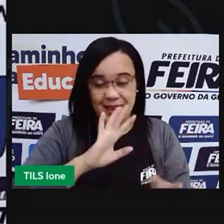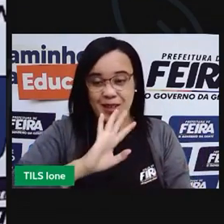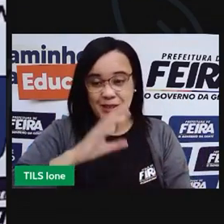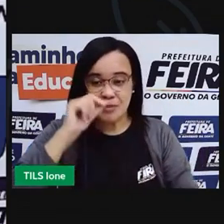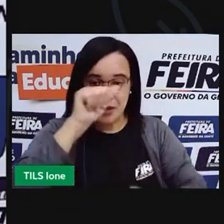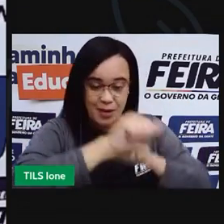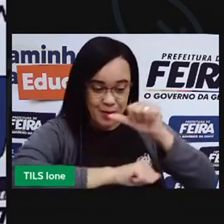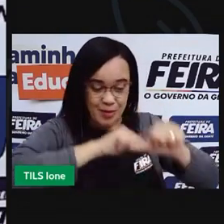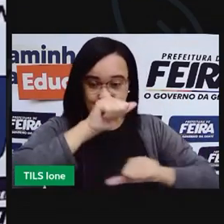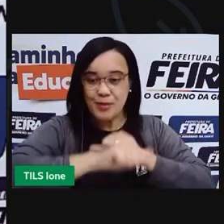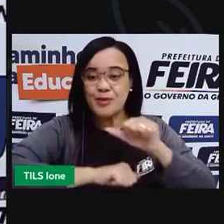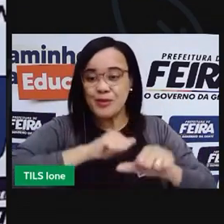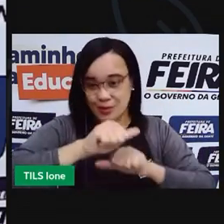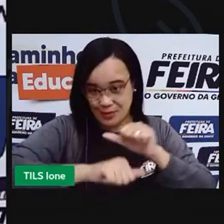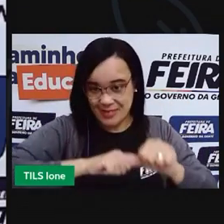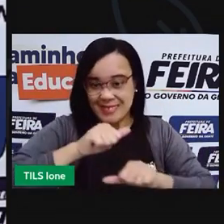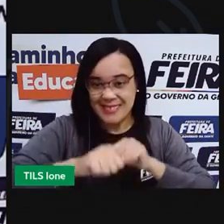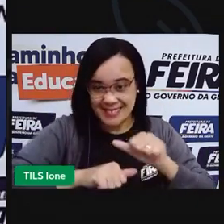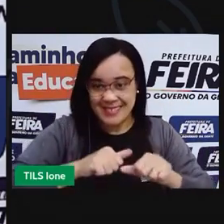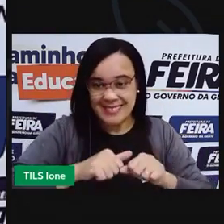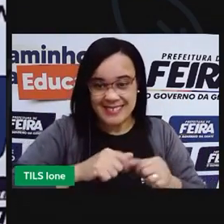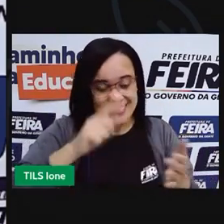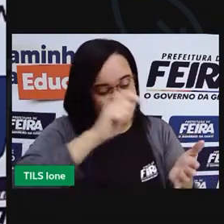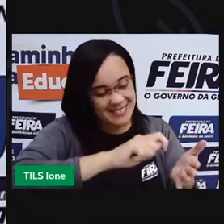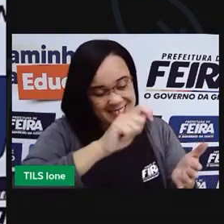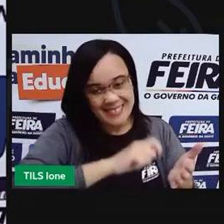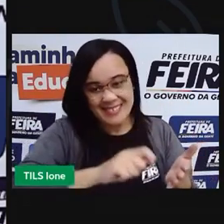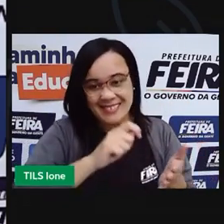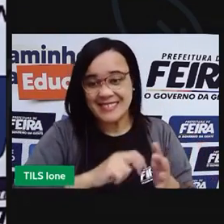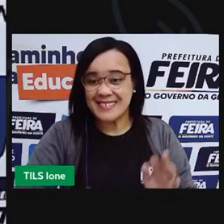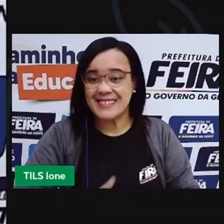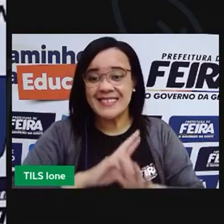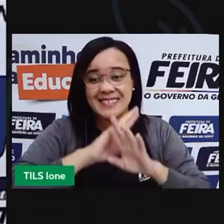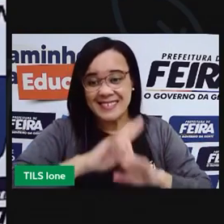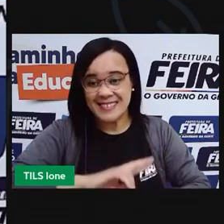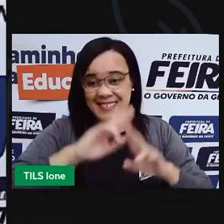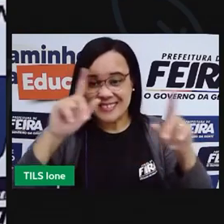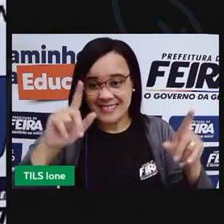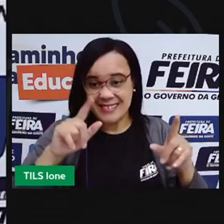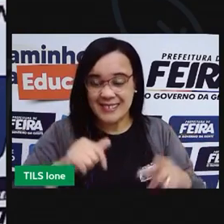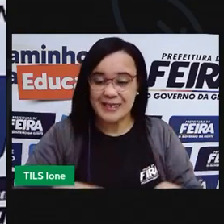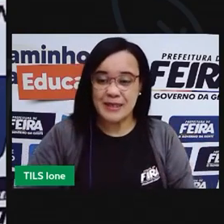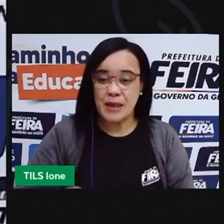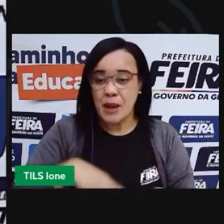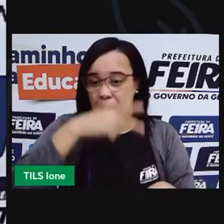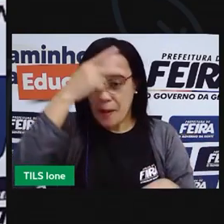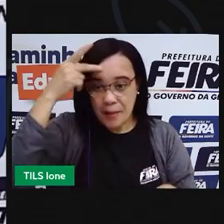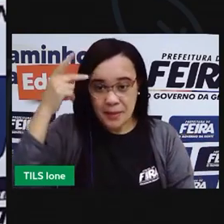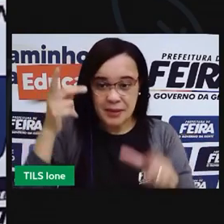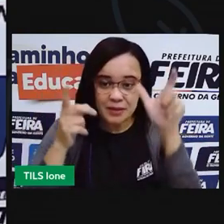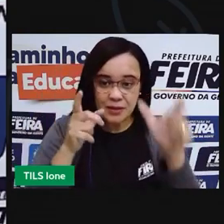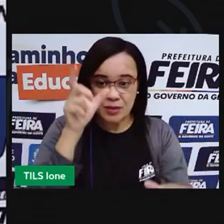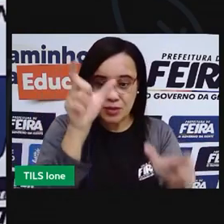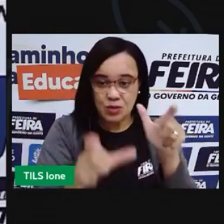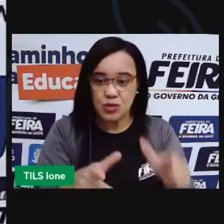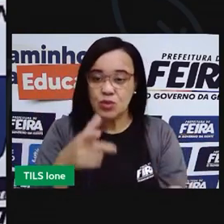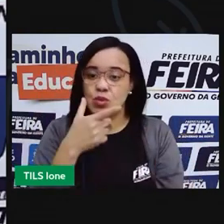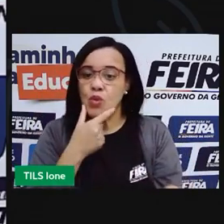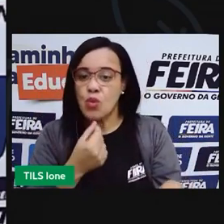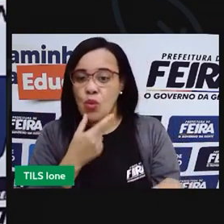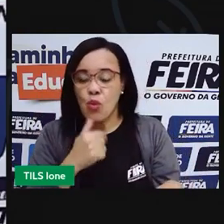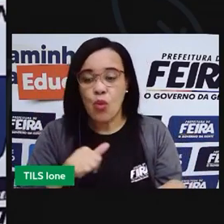Mas, nessa reescrita, o autor, a autora, acrescenta